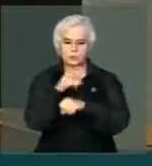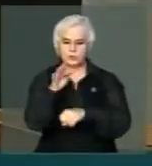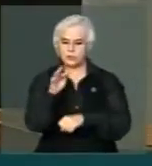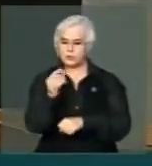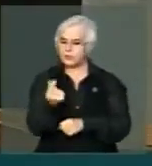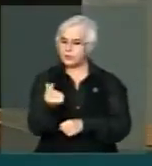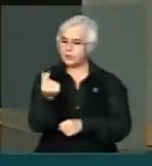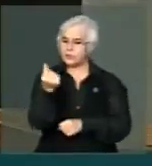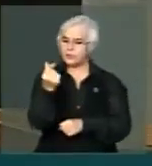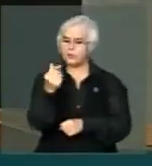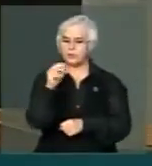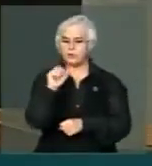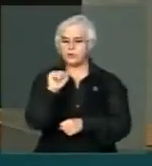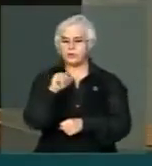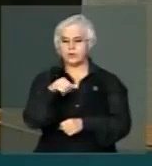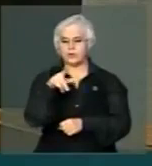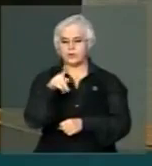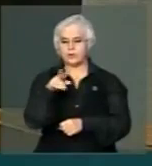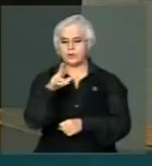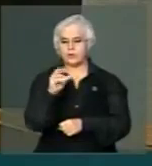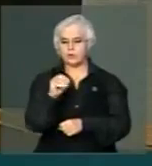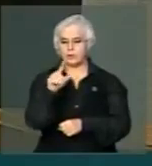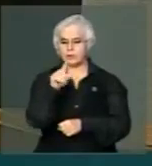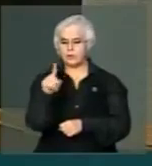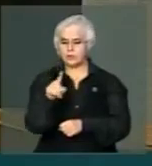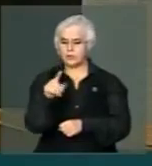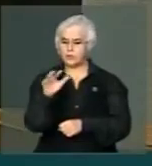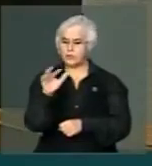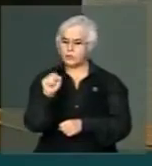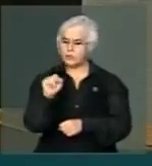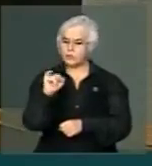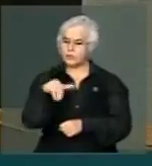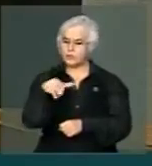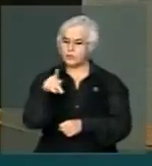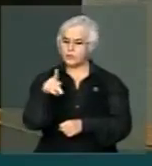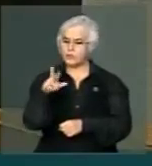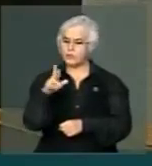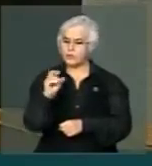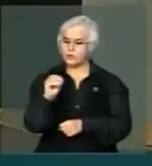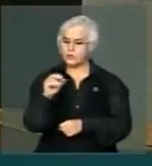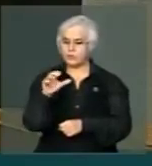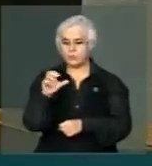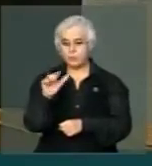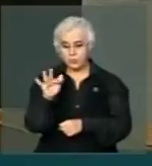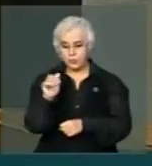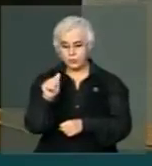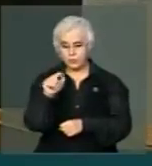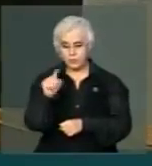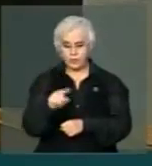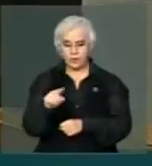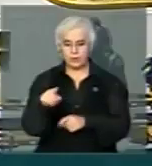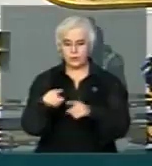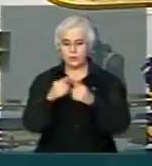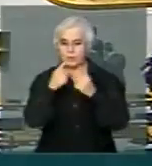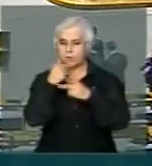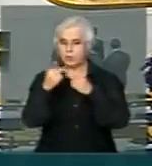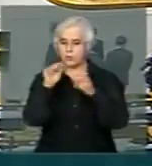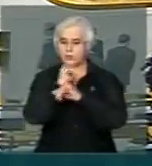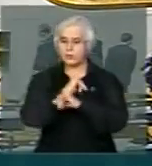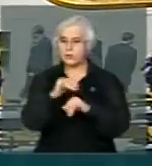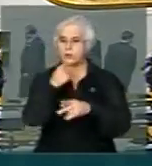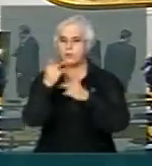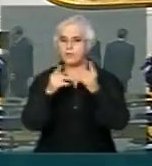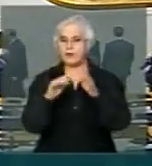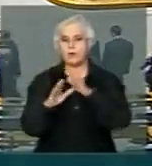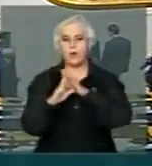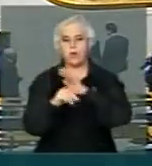Simprofaz, que estabeleceu não o impostômetro, mas o sonegômetro.